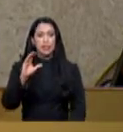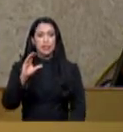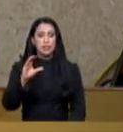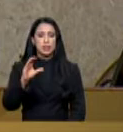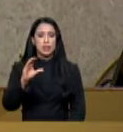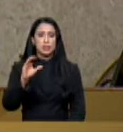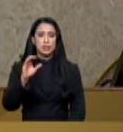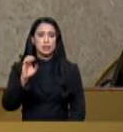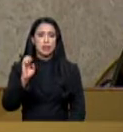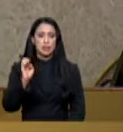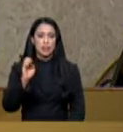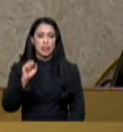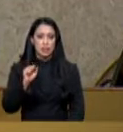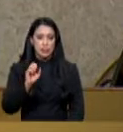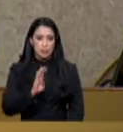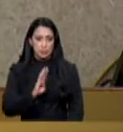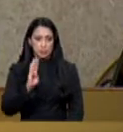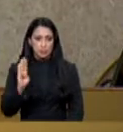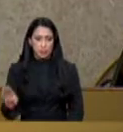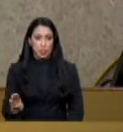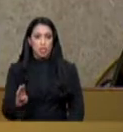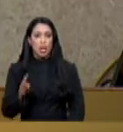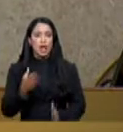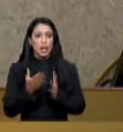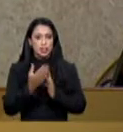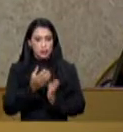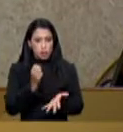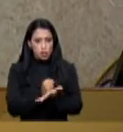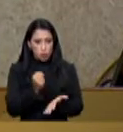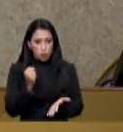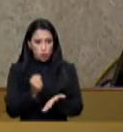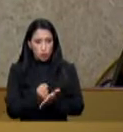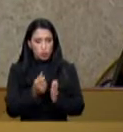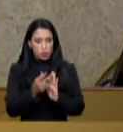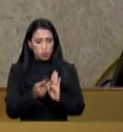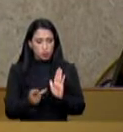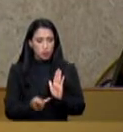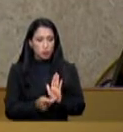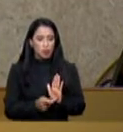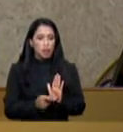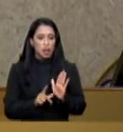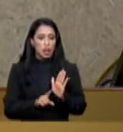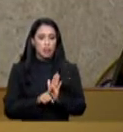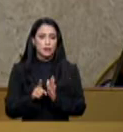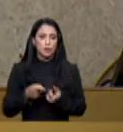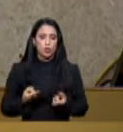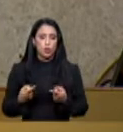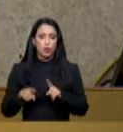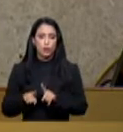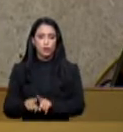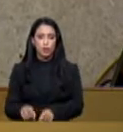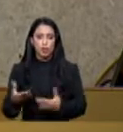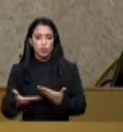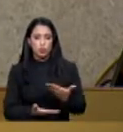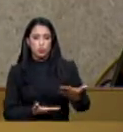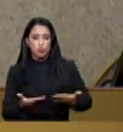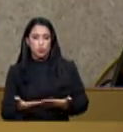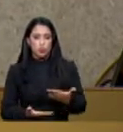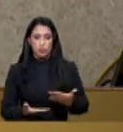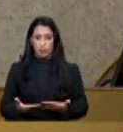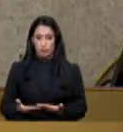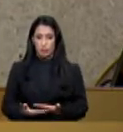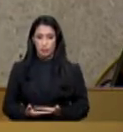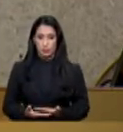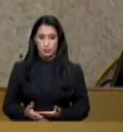por meio de contratos de programa que são firmados por meio de convênio de cooperação